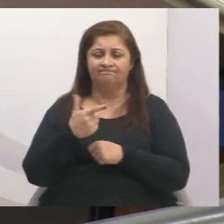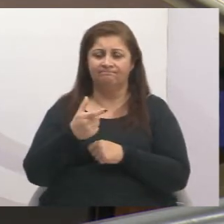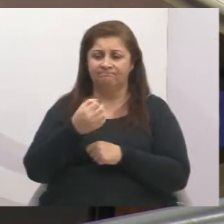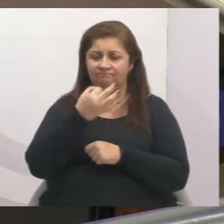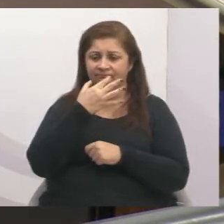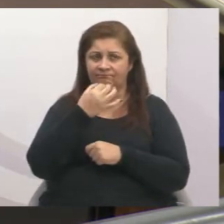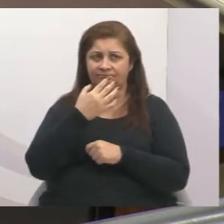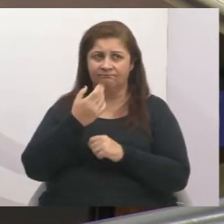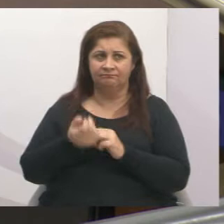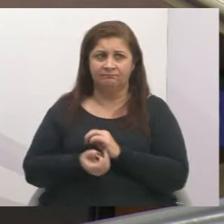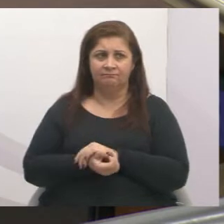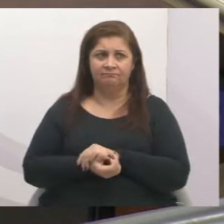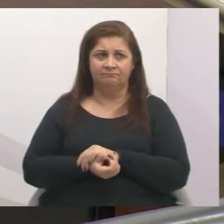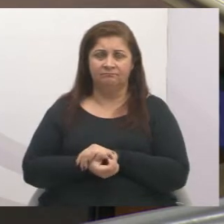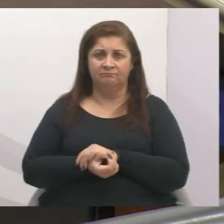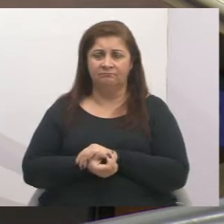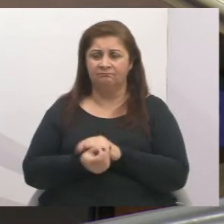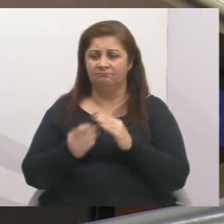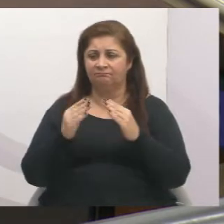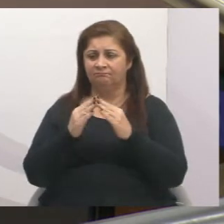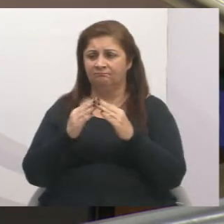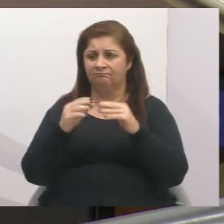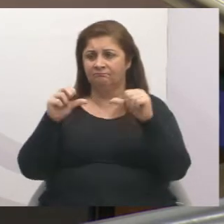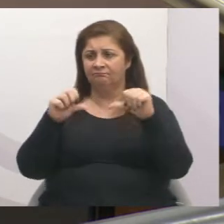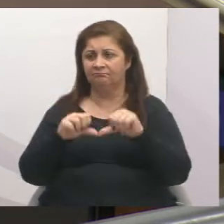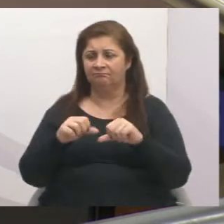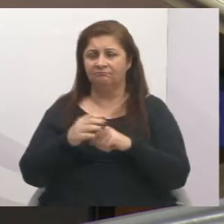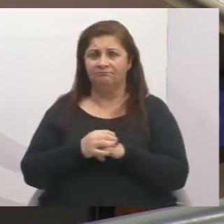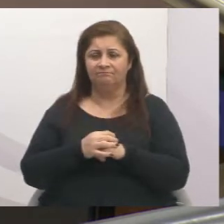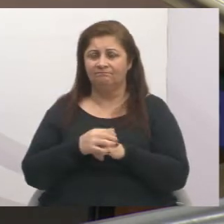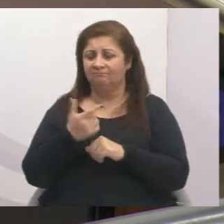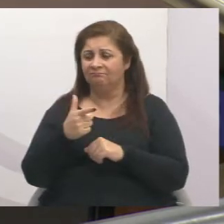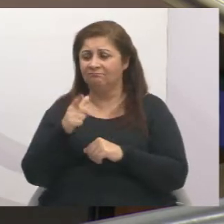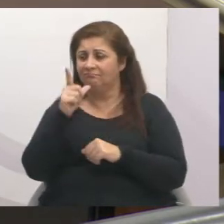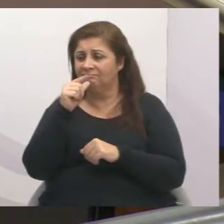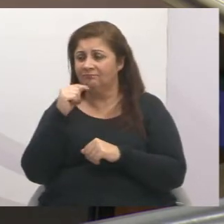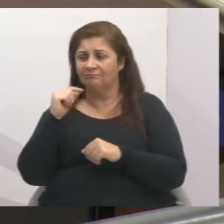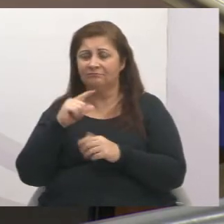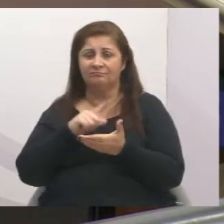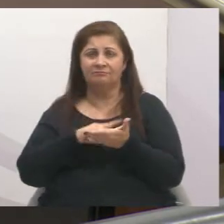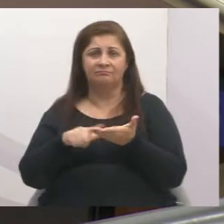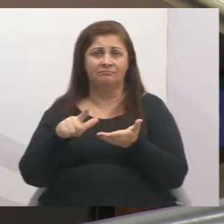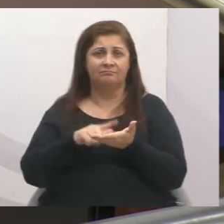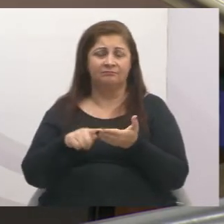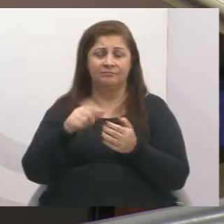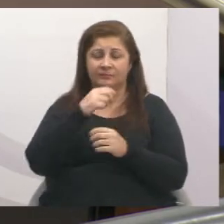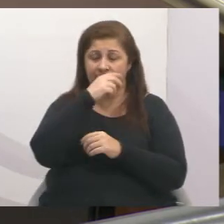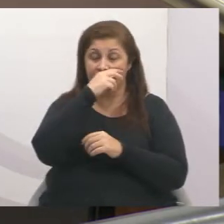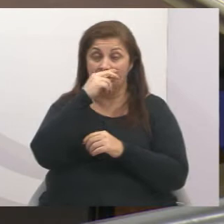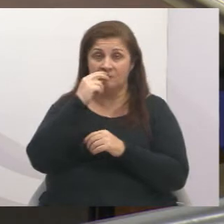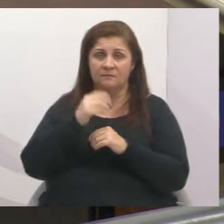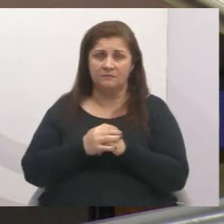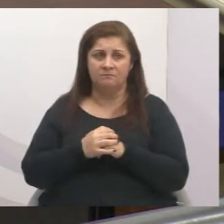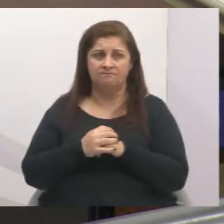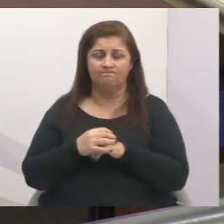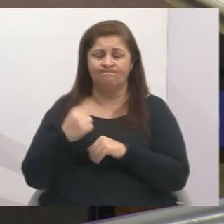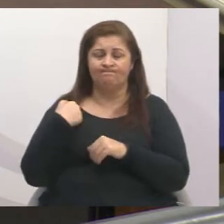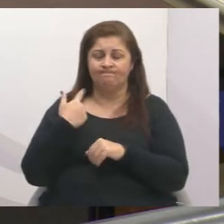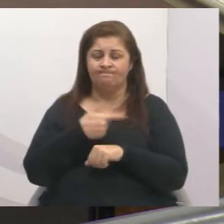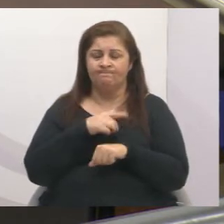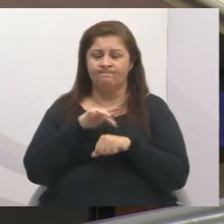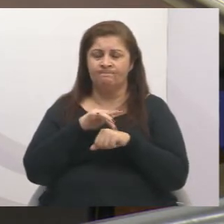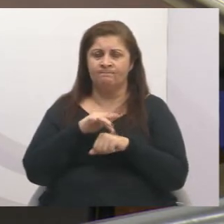remédio, que mora mal, que não tem saneamento básico na maioria do país. Então, assim, a gente fica